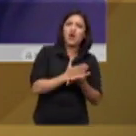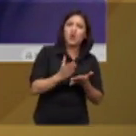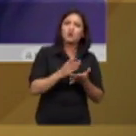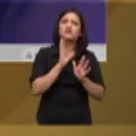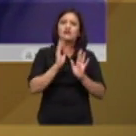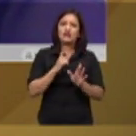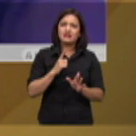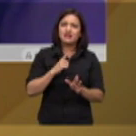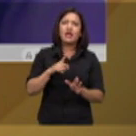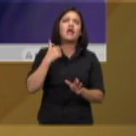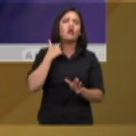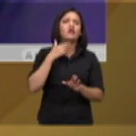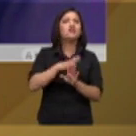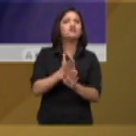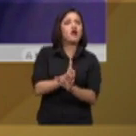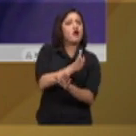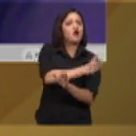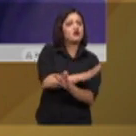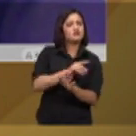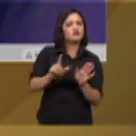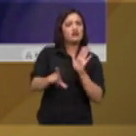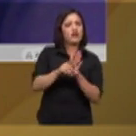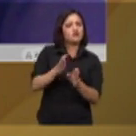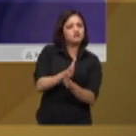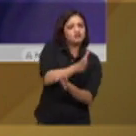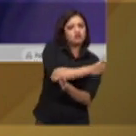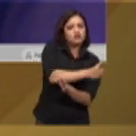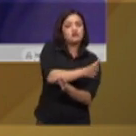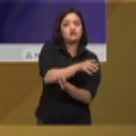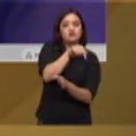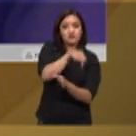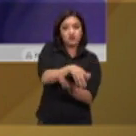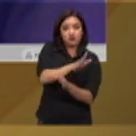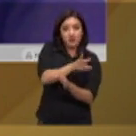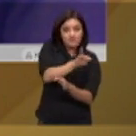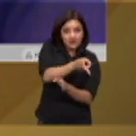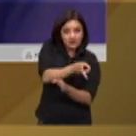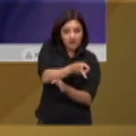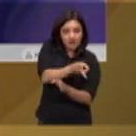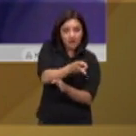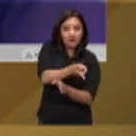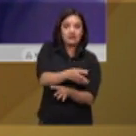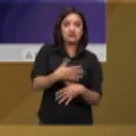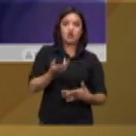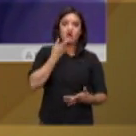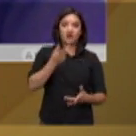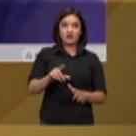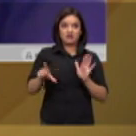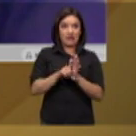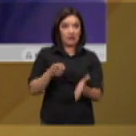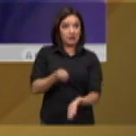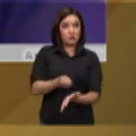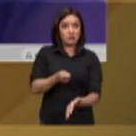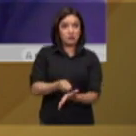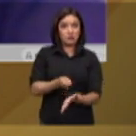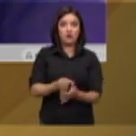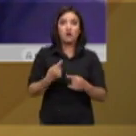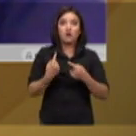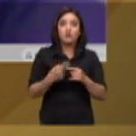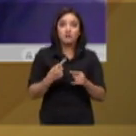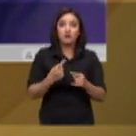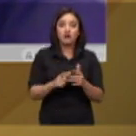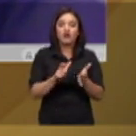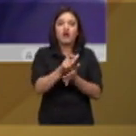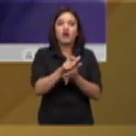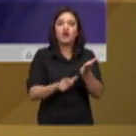exatidão, ditos pelos seus representantes, que a lei ficou dura porque a tiragem dos bilhetes